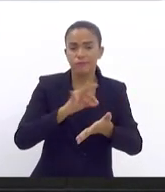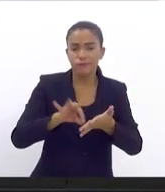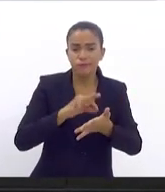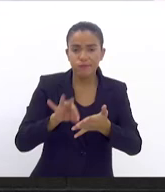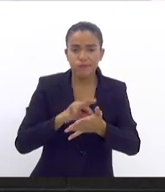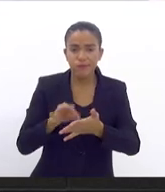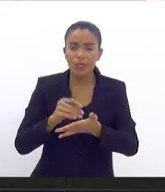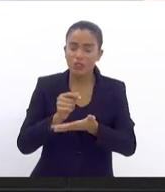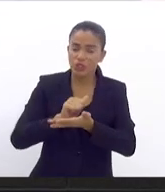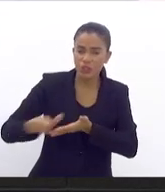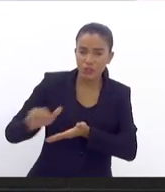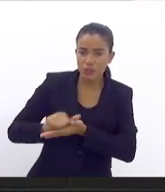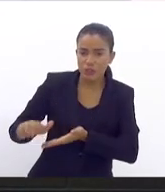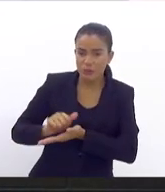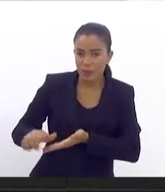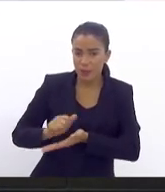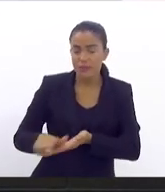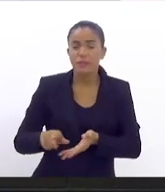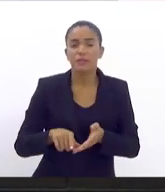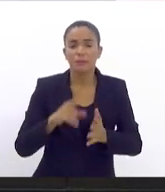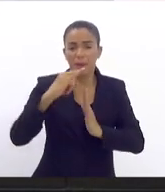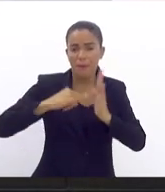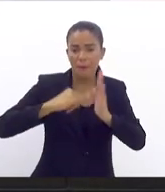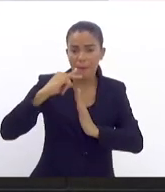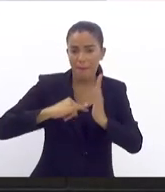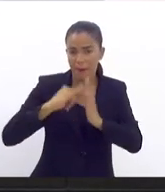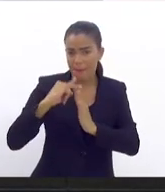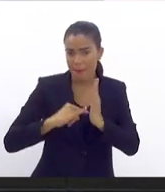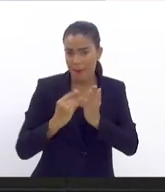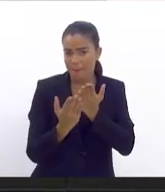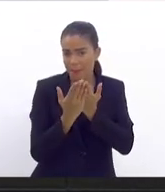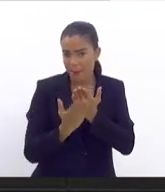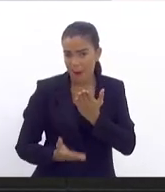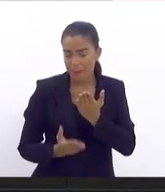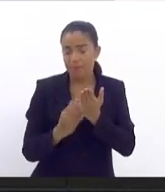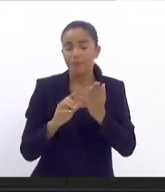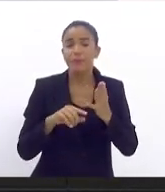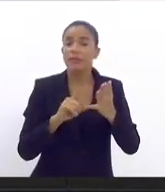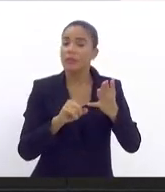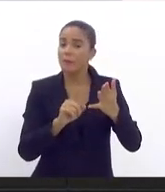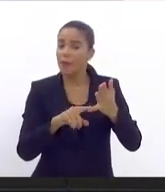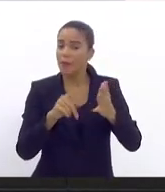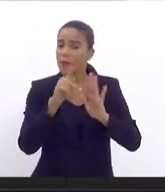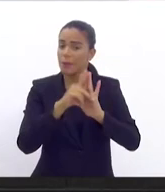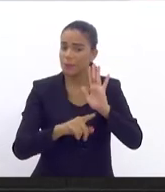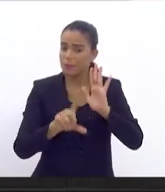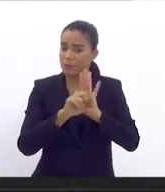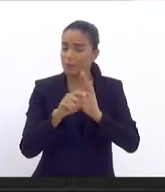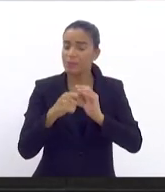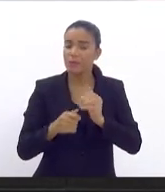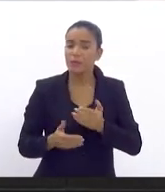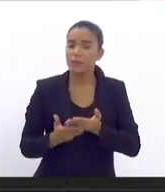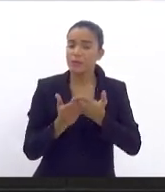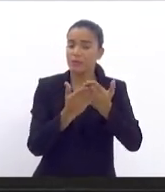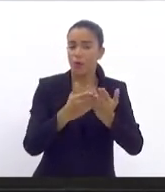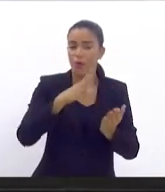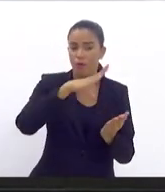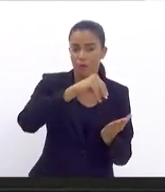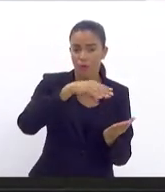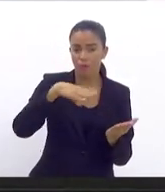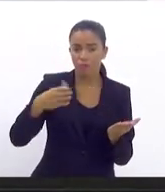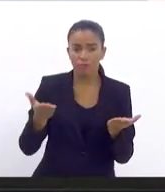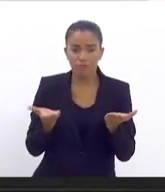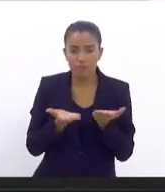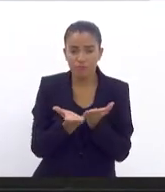receitas e despesas da instituição em livros próprios. Fala também que o projeto precisa vir acompanhado da fotocópia